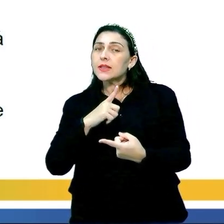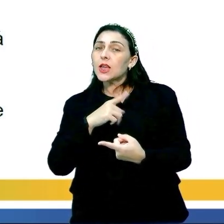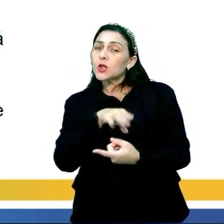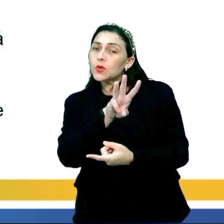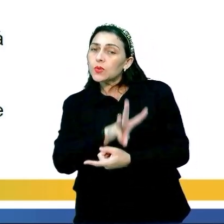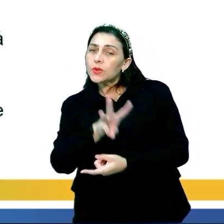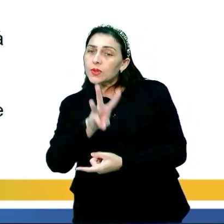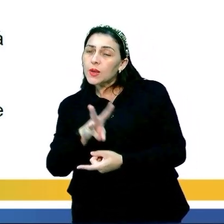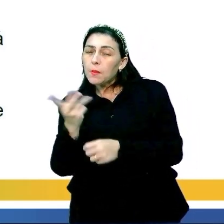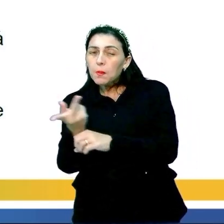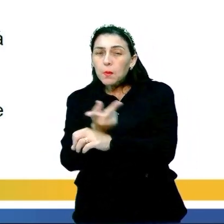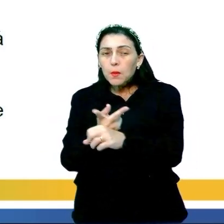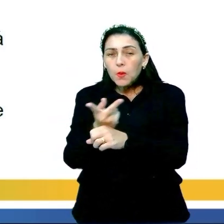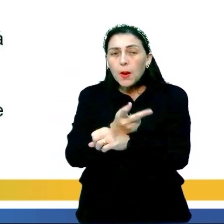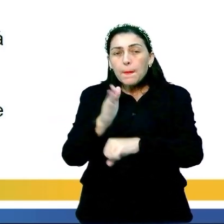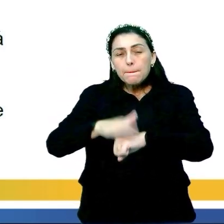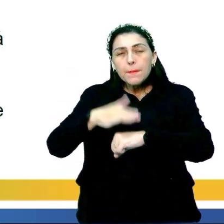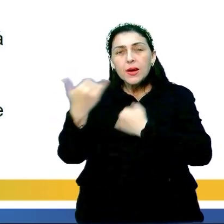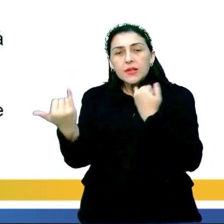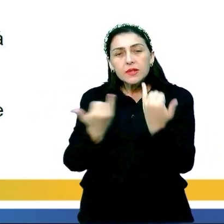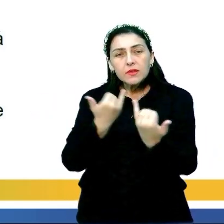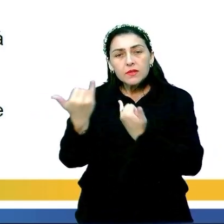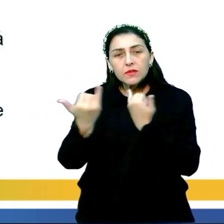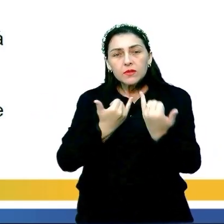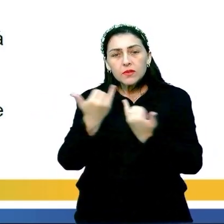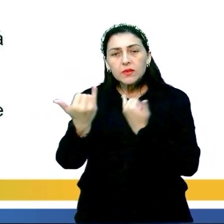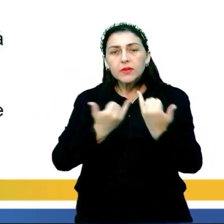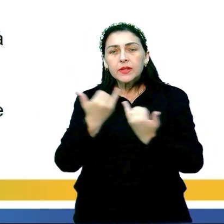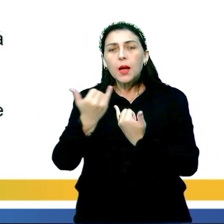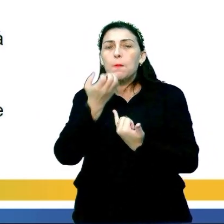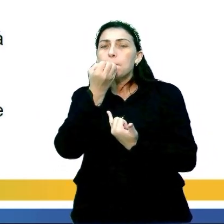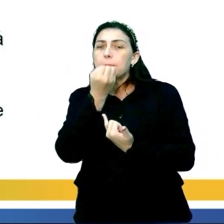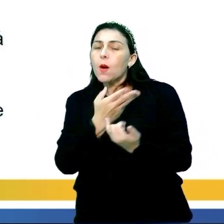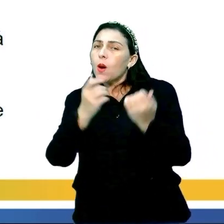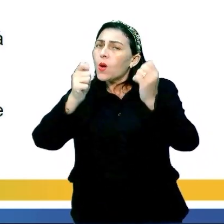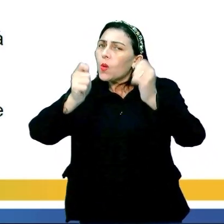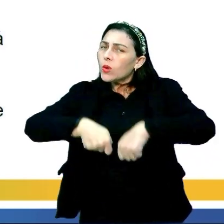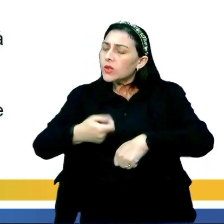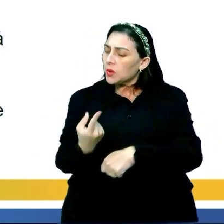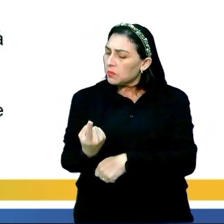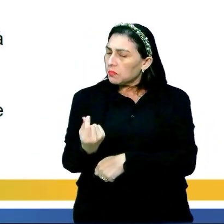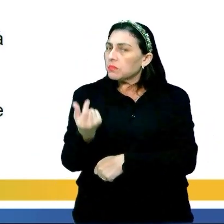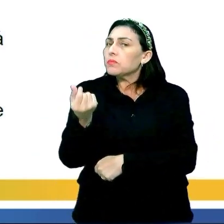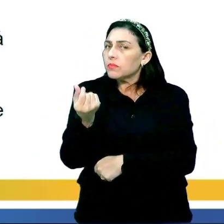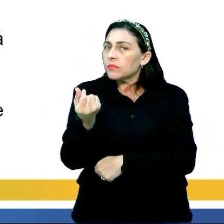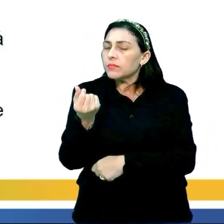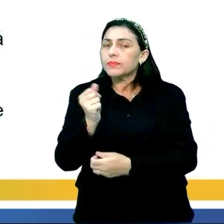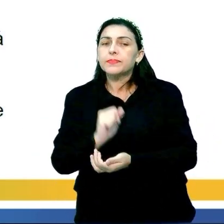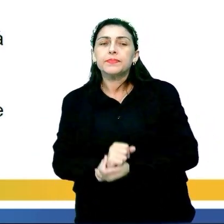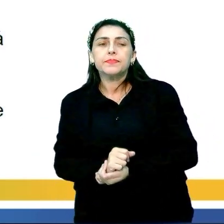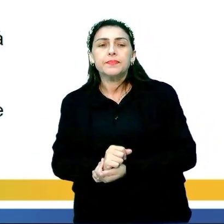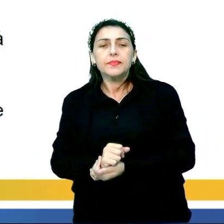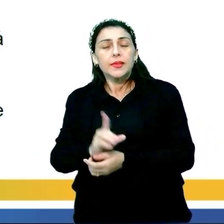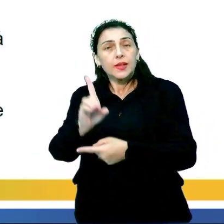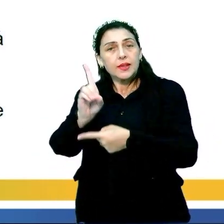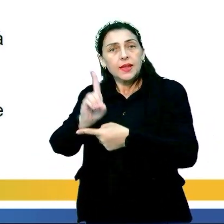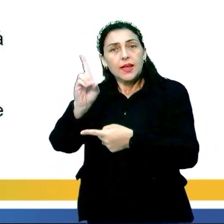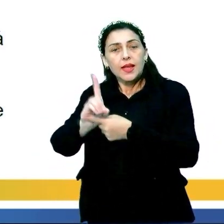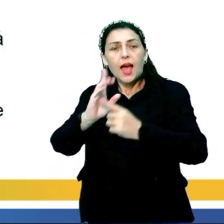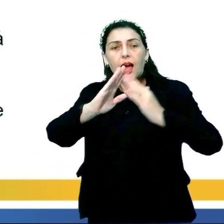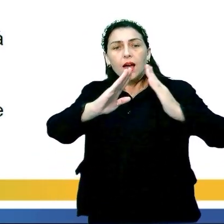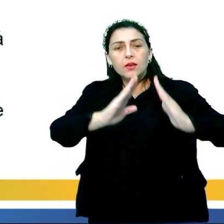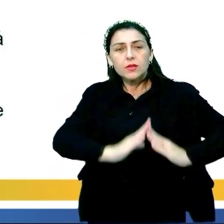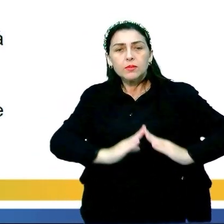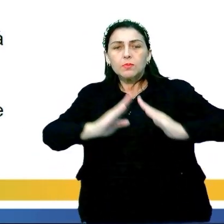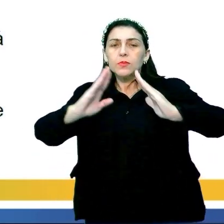indicação de um site para a busca de mais informações supõe interlocutores com boa condição financeira. Na letra D